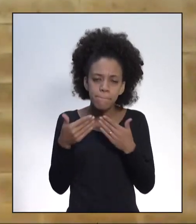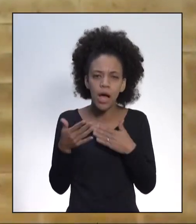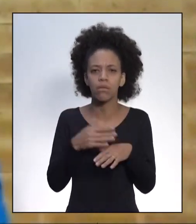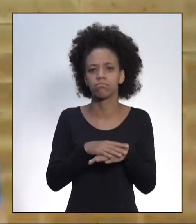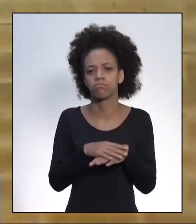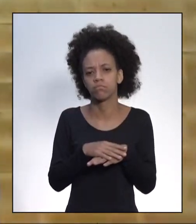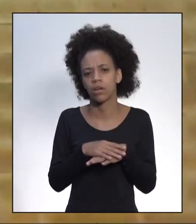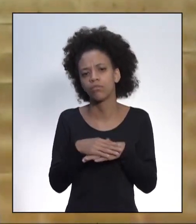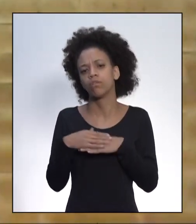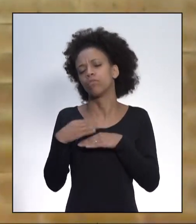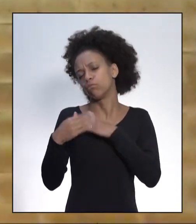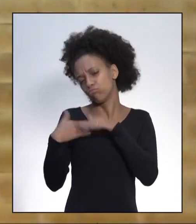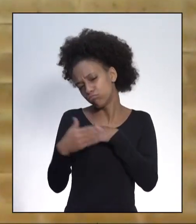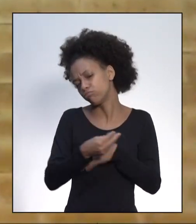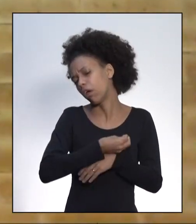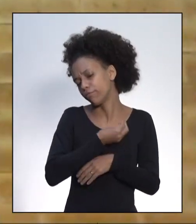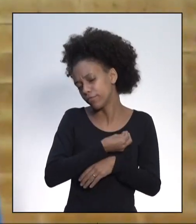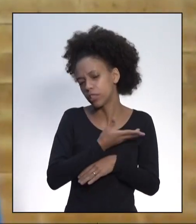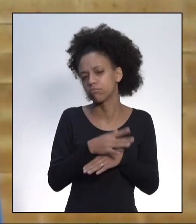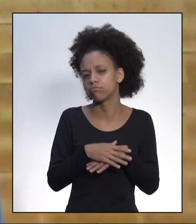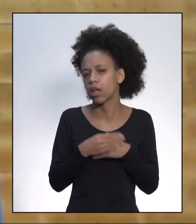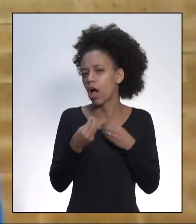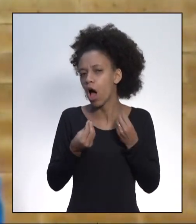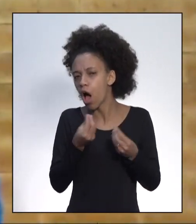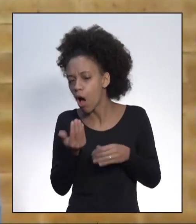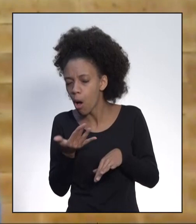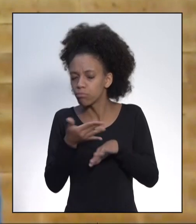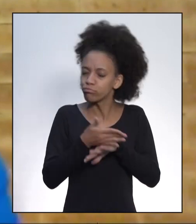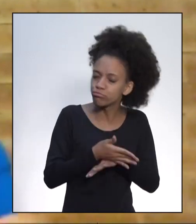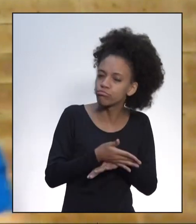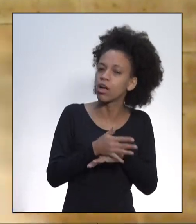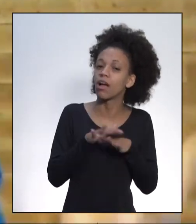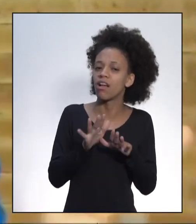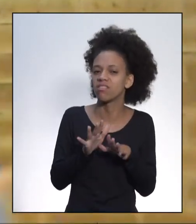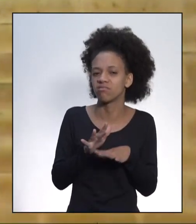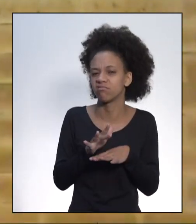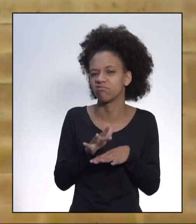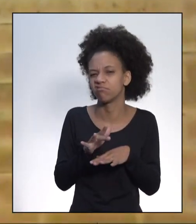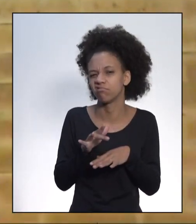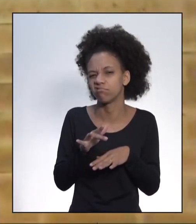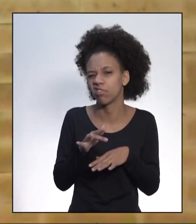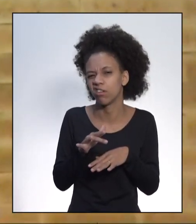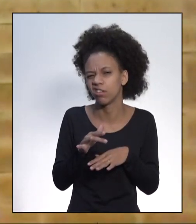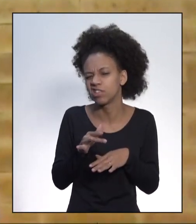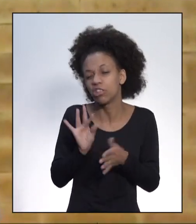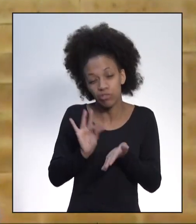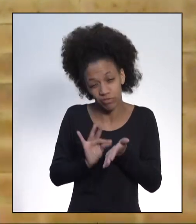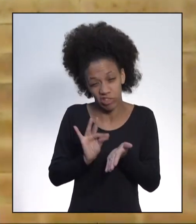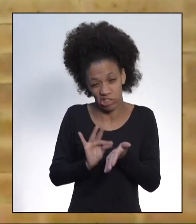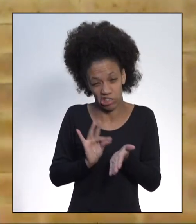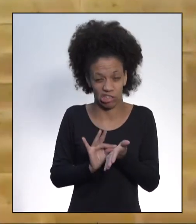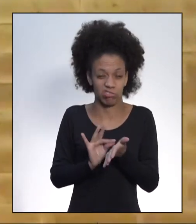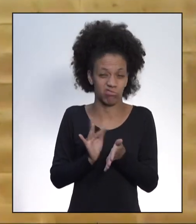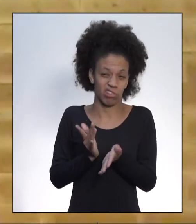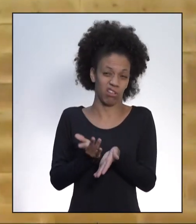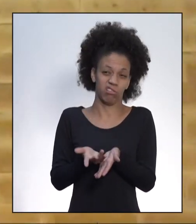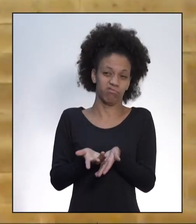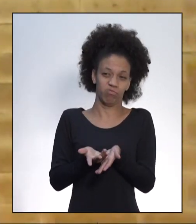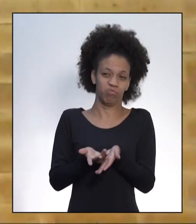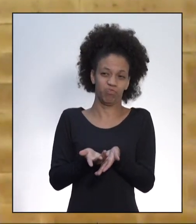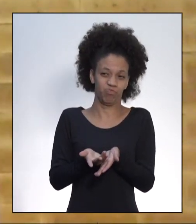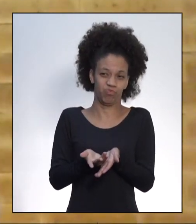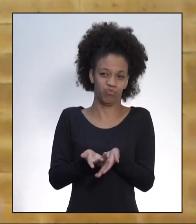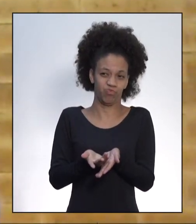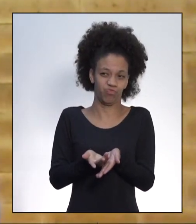contar um pouquinho da minha trajetória, como eu cheguei até aqui. Eu não quero trazer aqui, sendo bem sincero, eu não vou trazer para vocês,